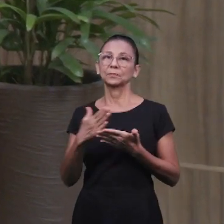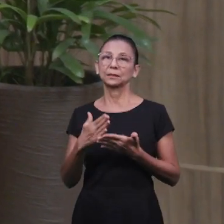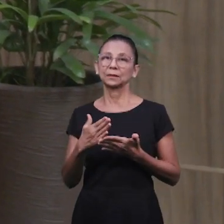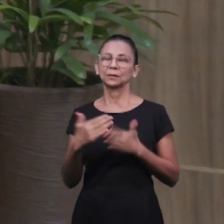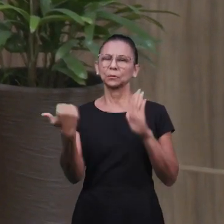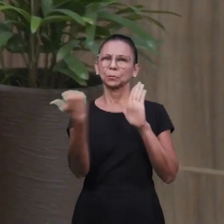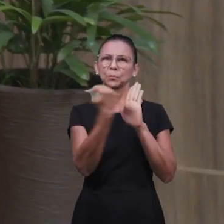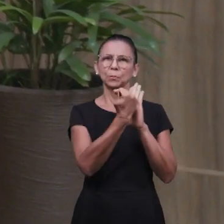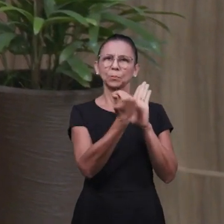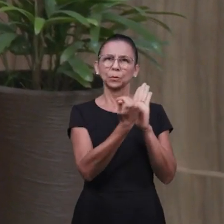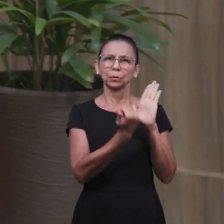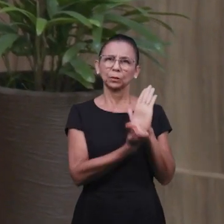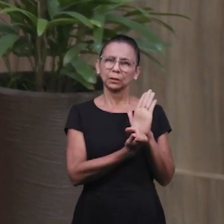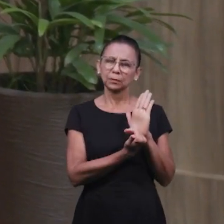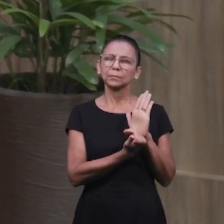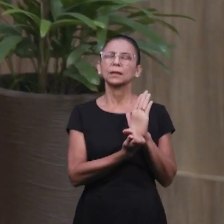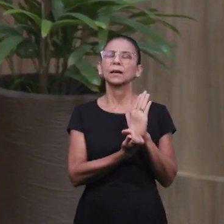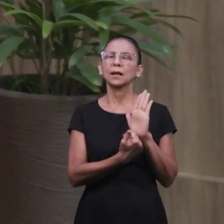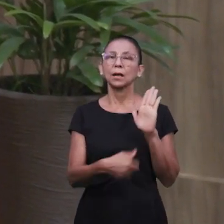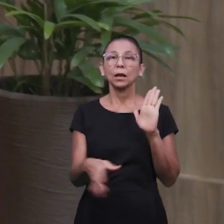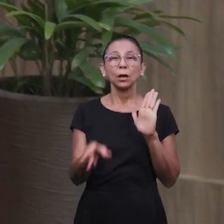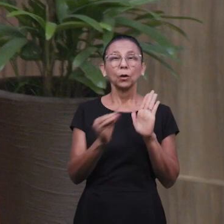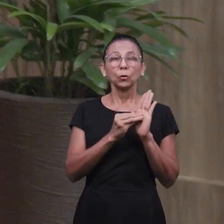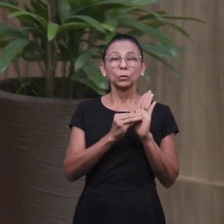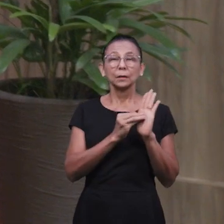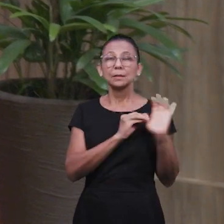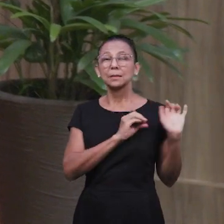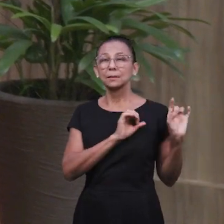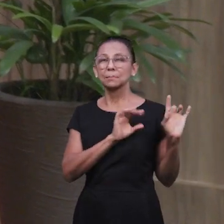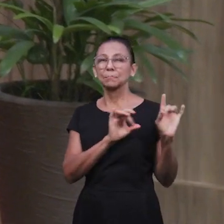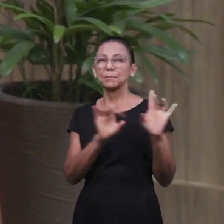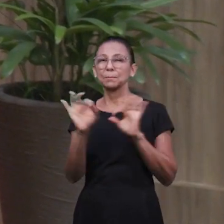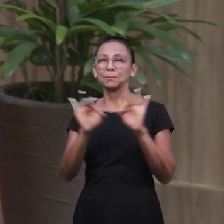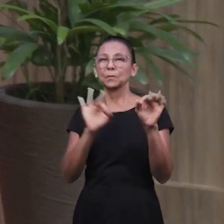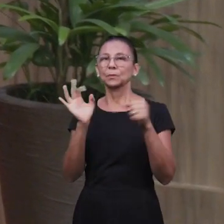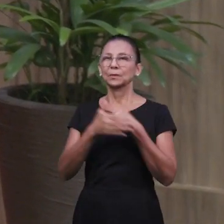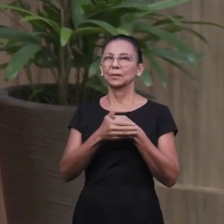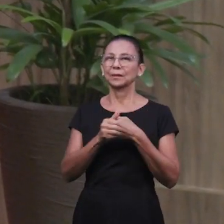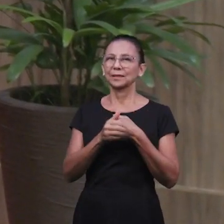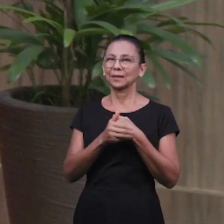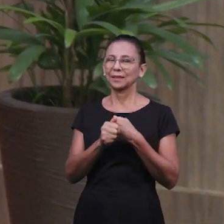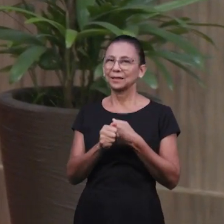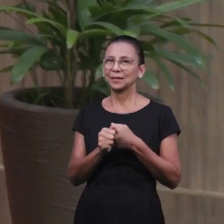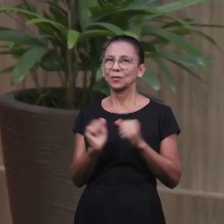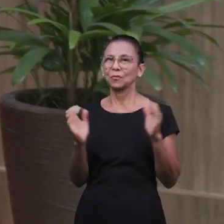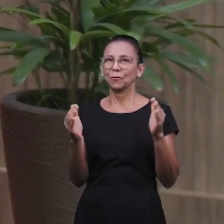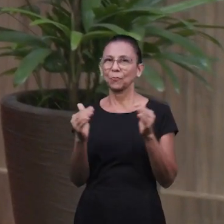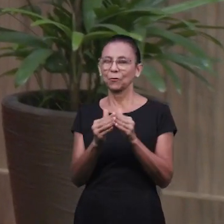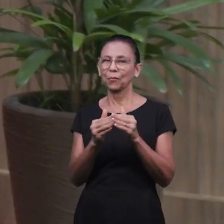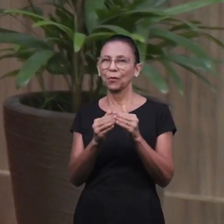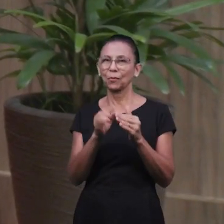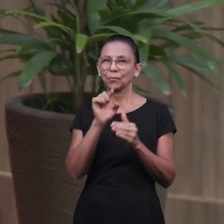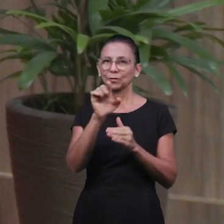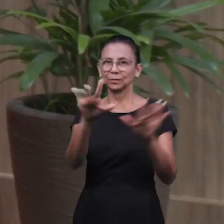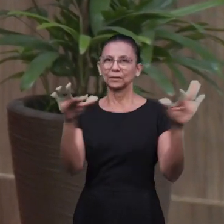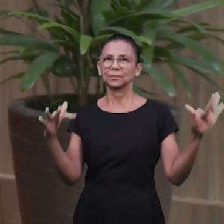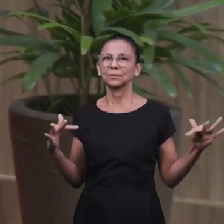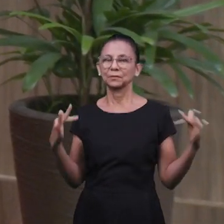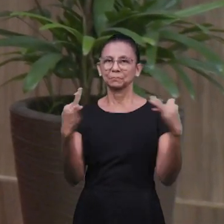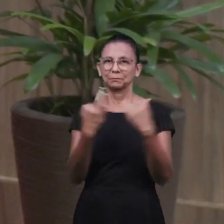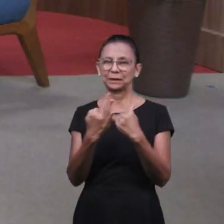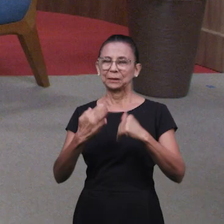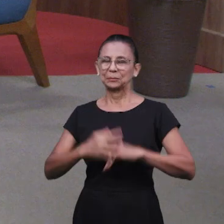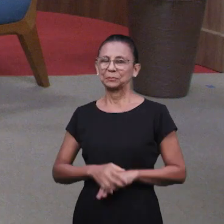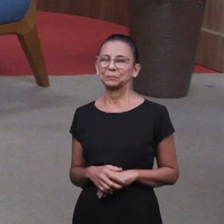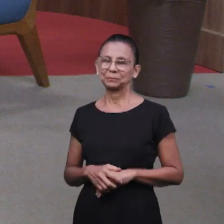mais uma edição deste conteúdo que é feito especialmente com todo o carinho para você e para toda a sua